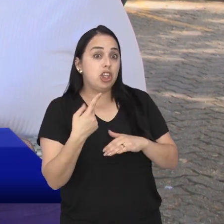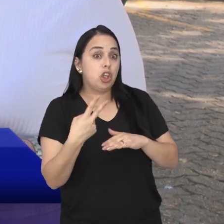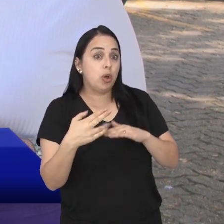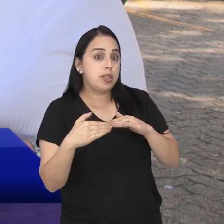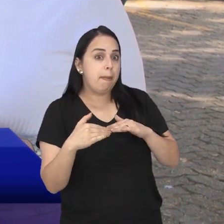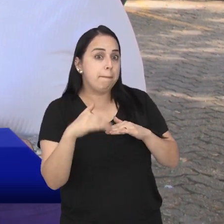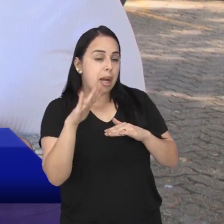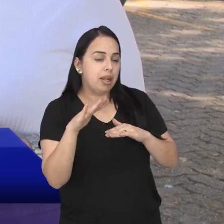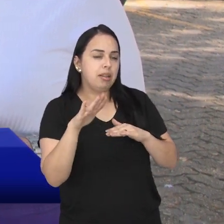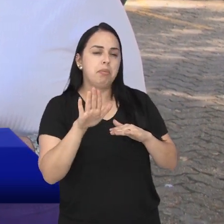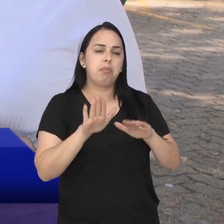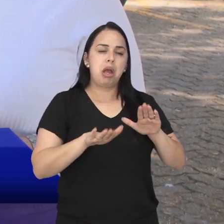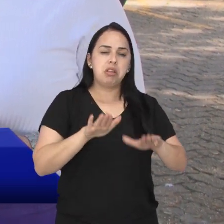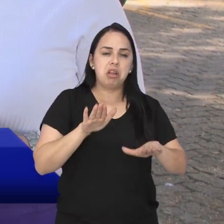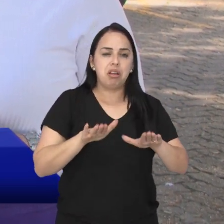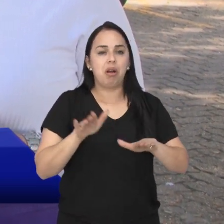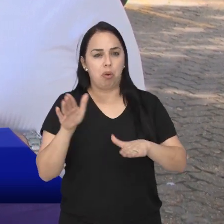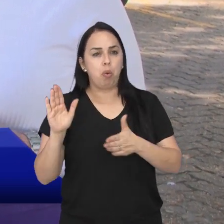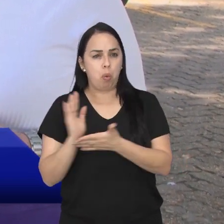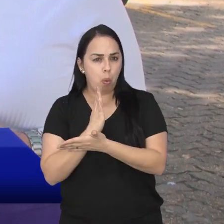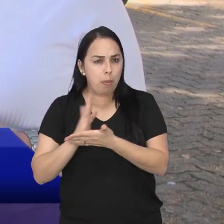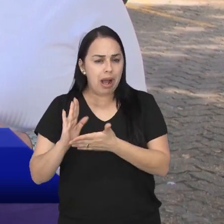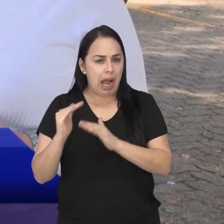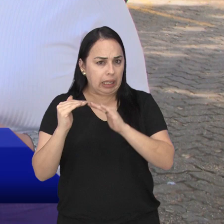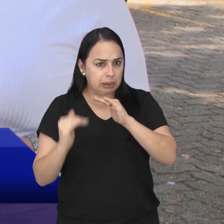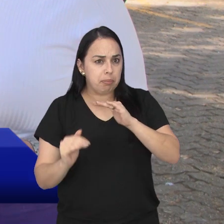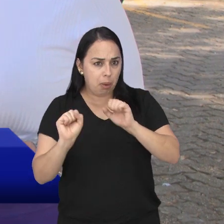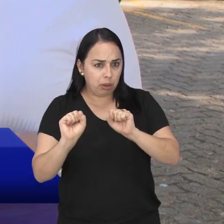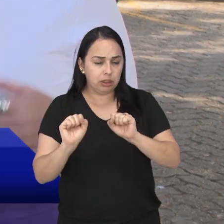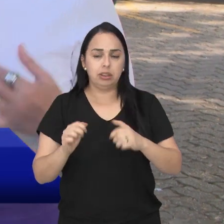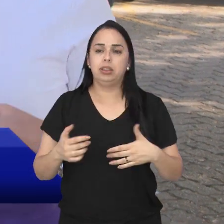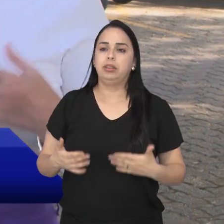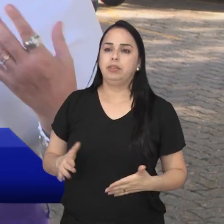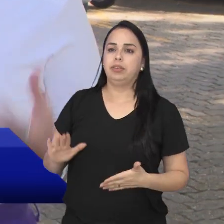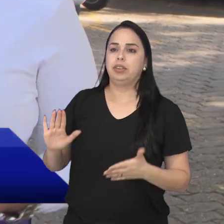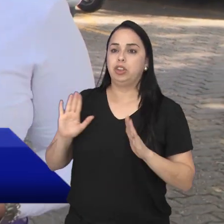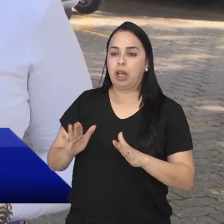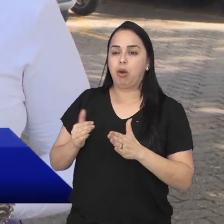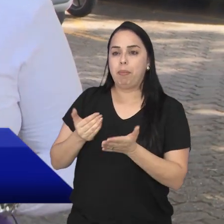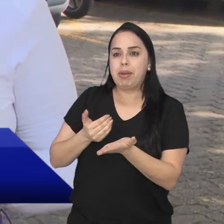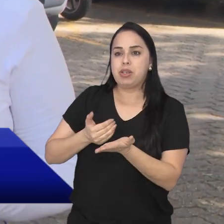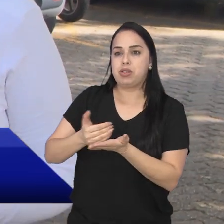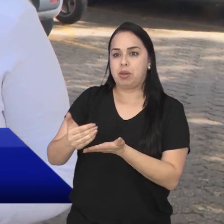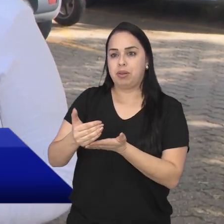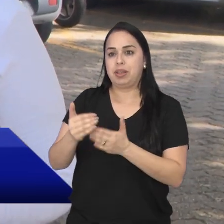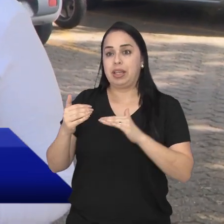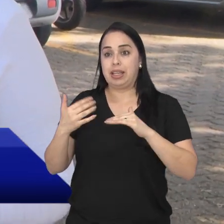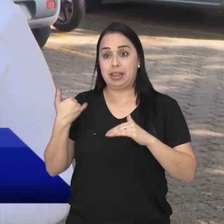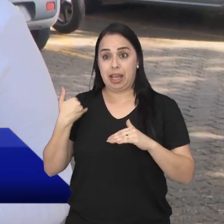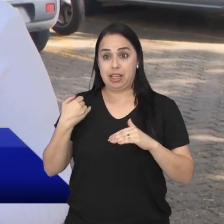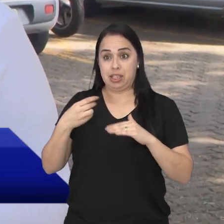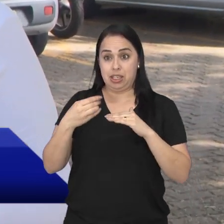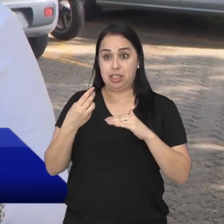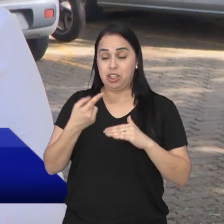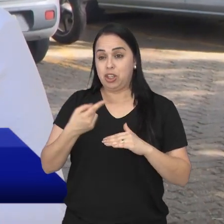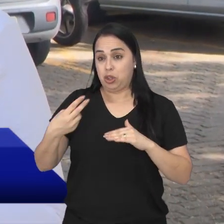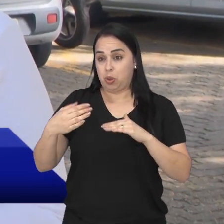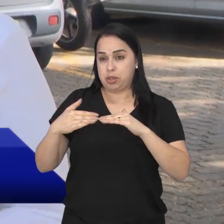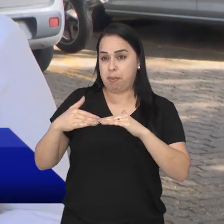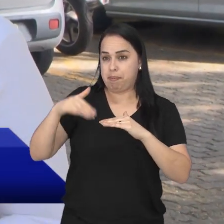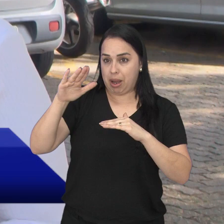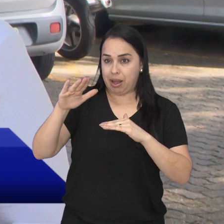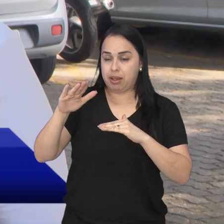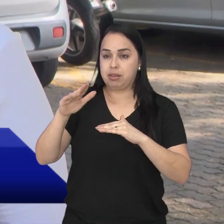ou mais né mas tem algumas especificações aí para receber a vacina né isso a gente começou a bivalente com pessoas com 12 anos ou mais para